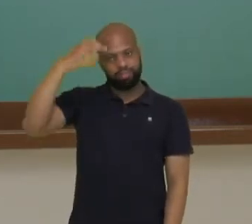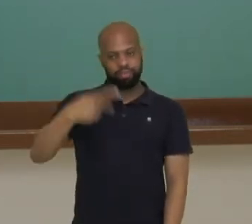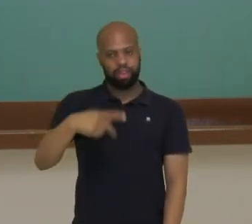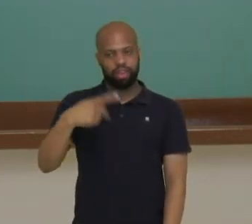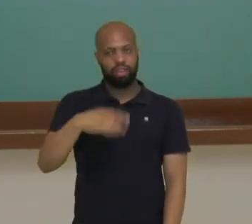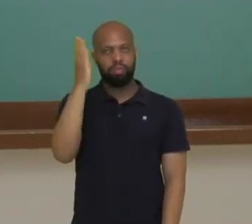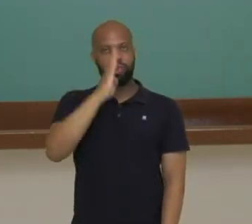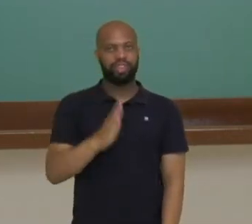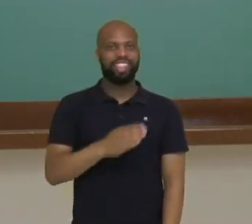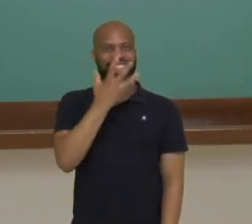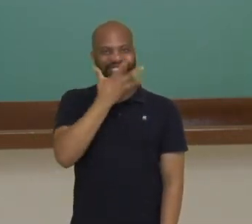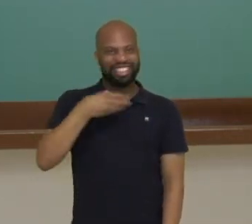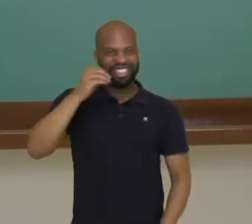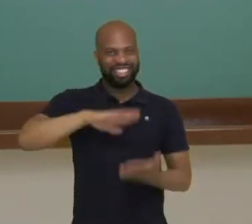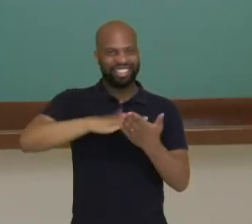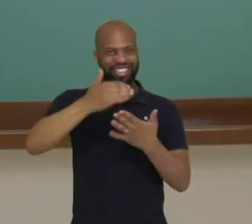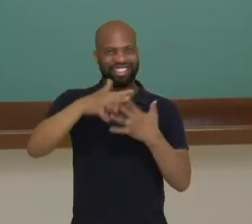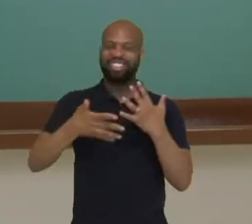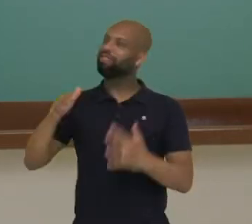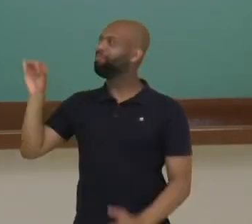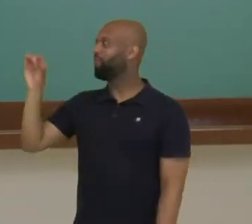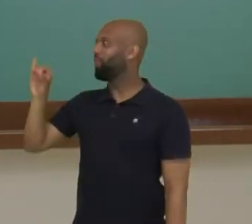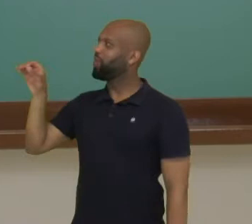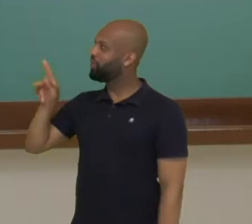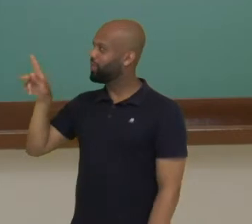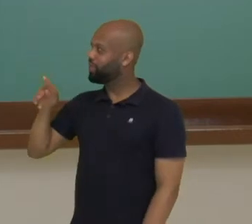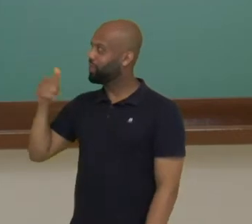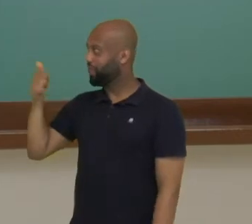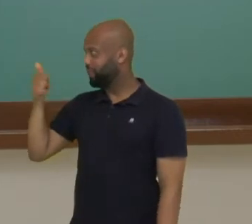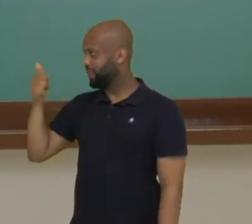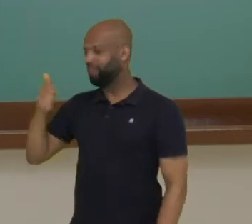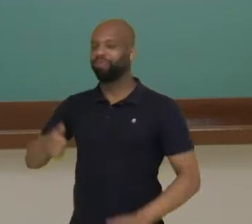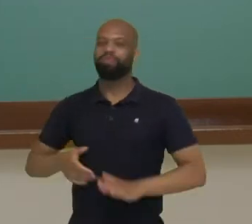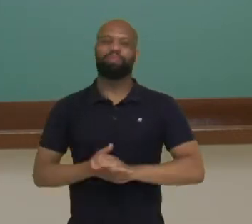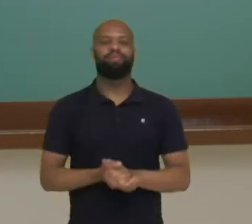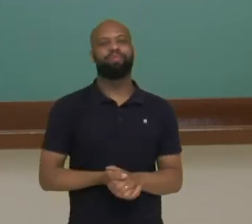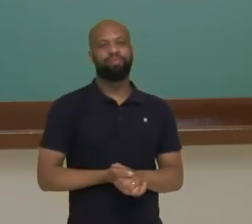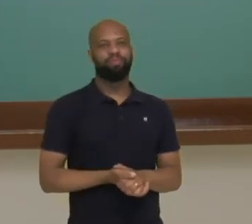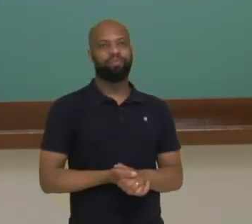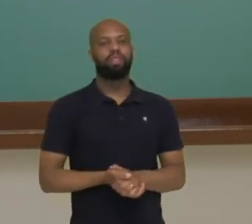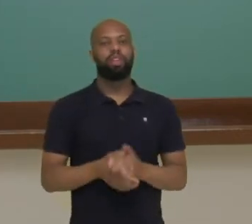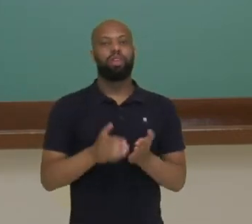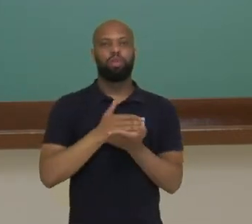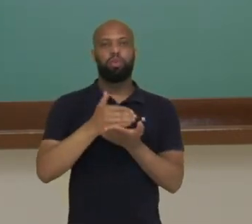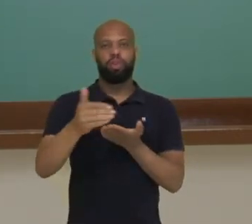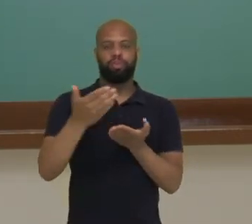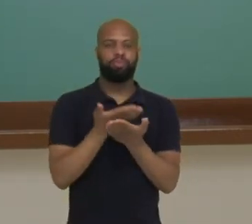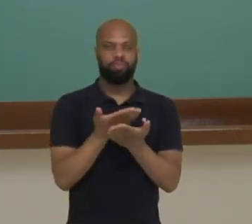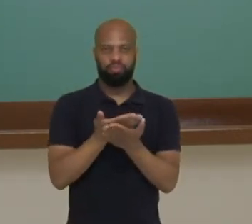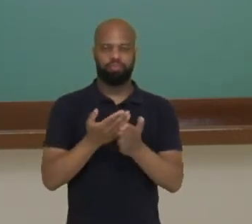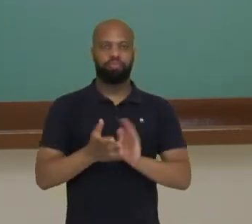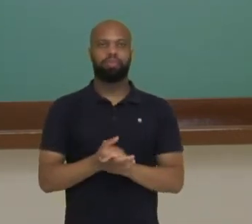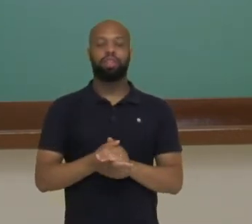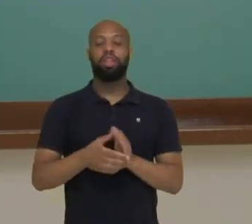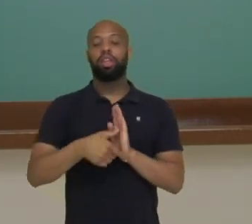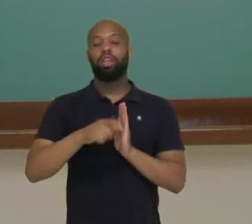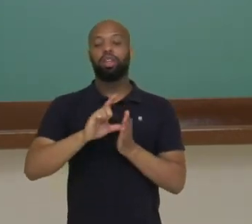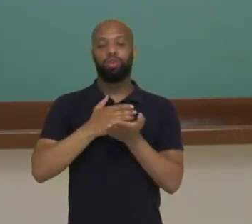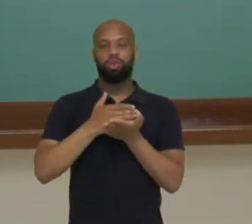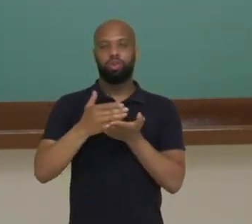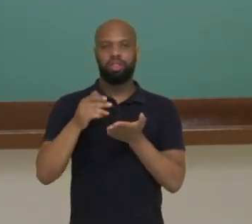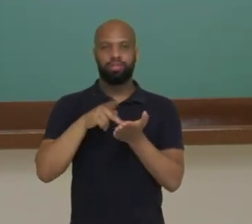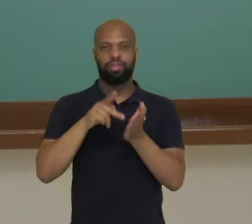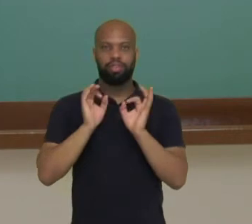Brasil? Vai ser o nosso colega, o Natan, né, o nosso intérprete. Vamos começar? Bom, antes da gente começar